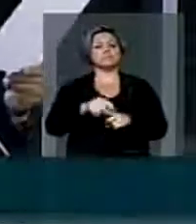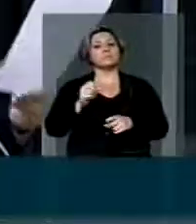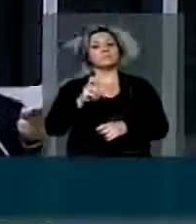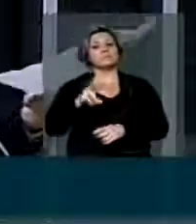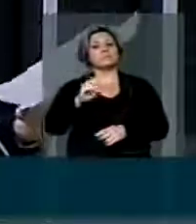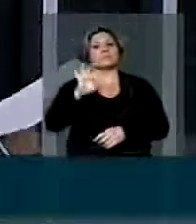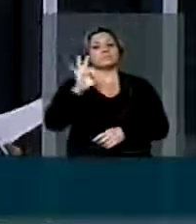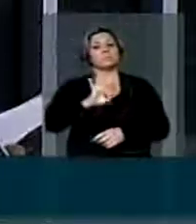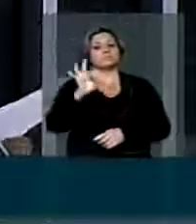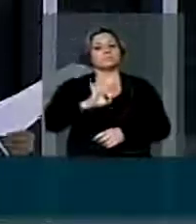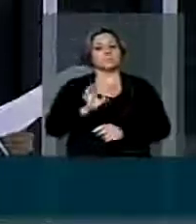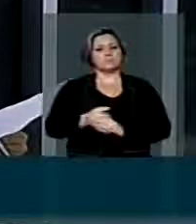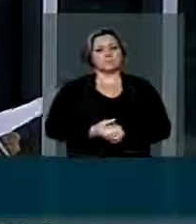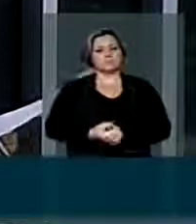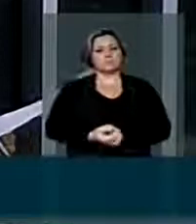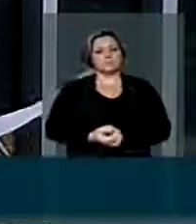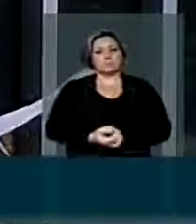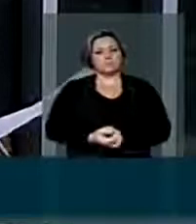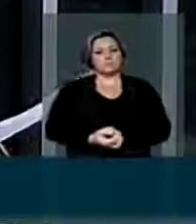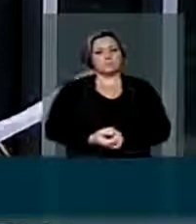50% remanescentes.